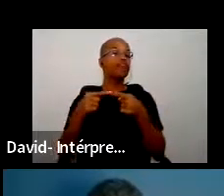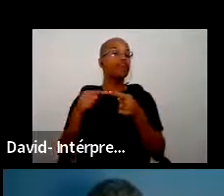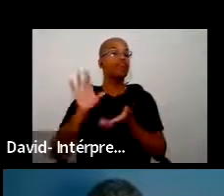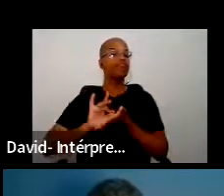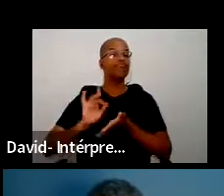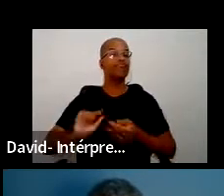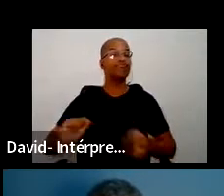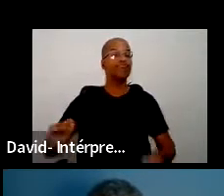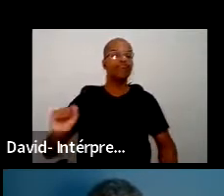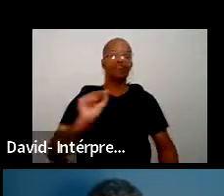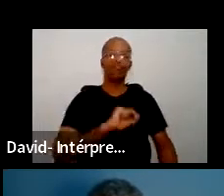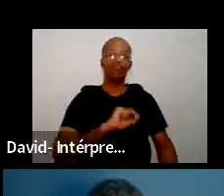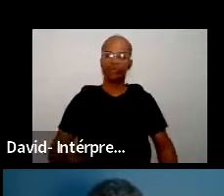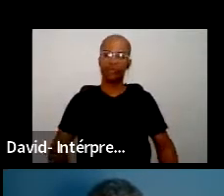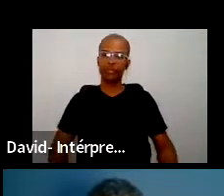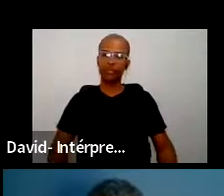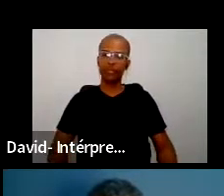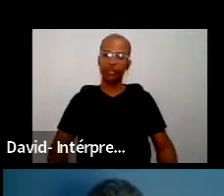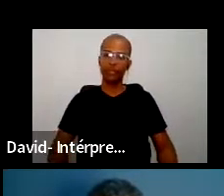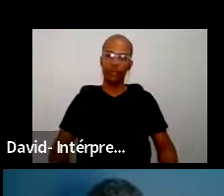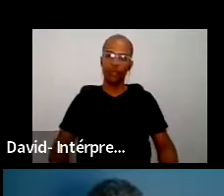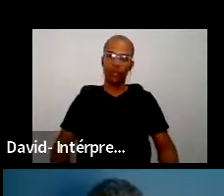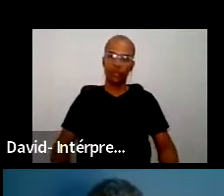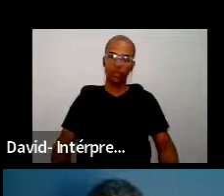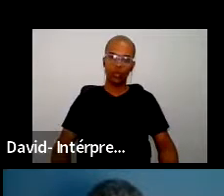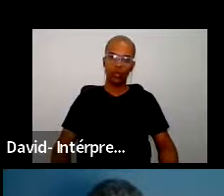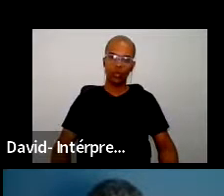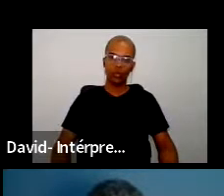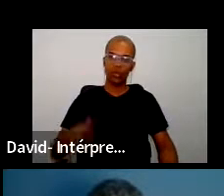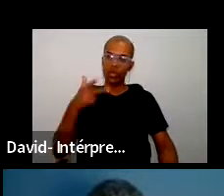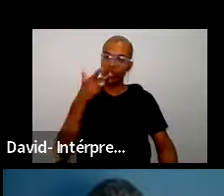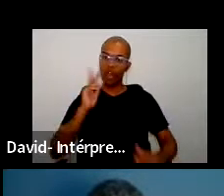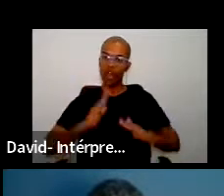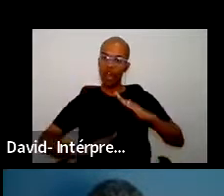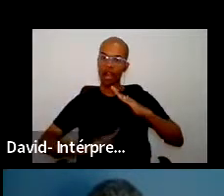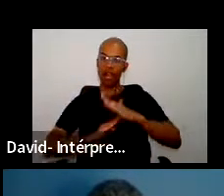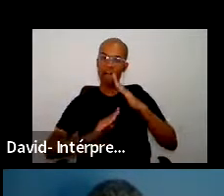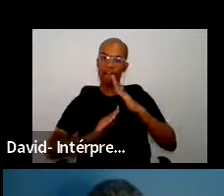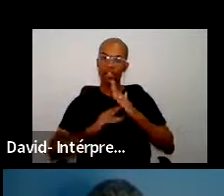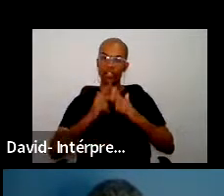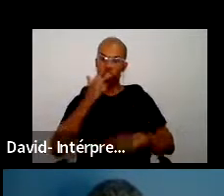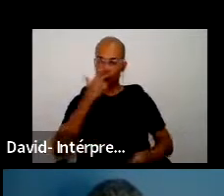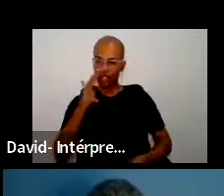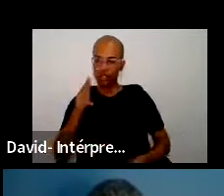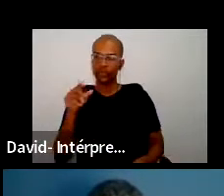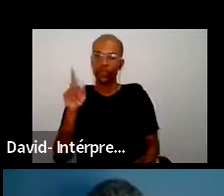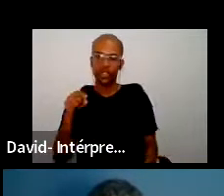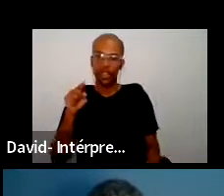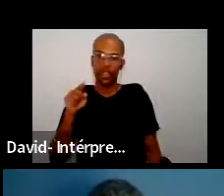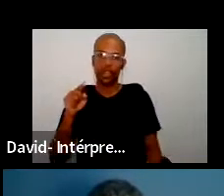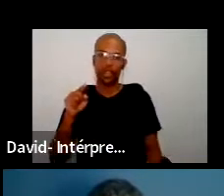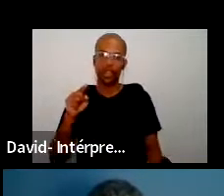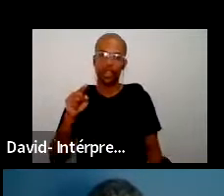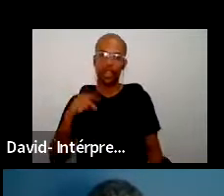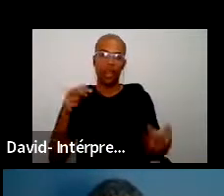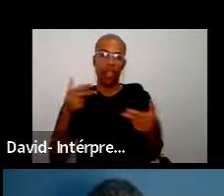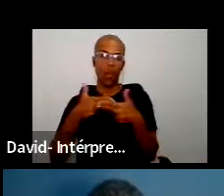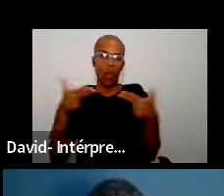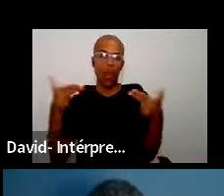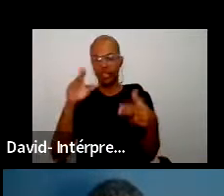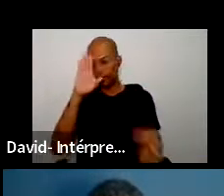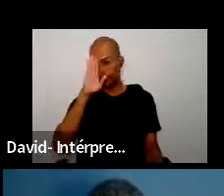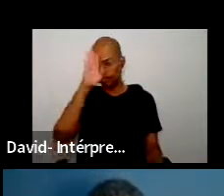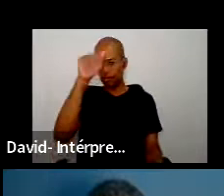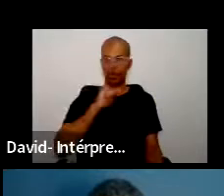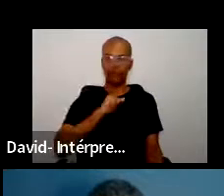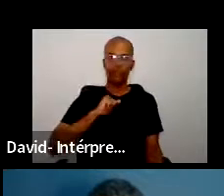eu vejo que quando ele fala das situações limites, eu acho que isso é uma questão central, a